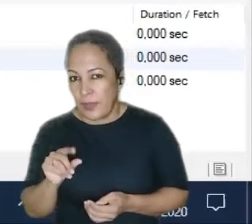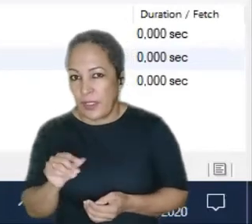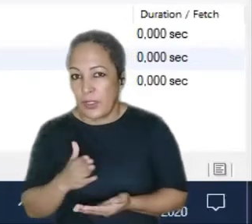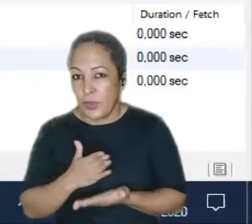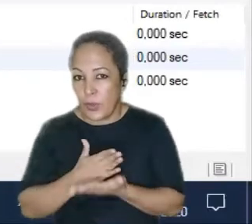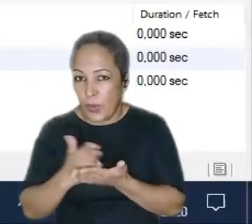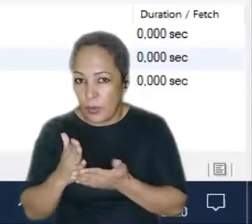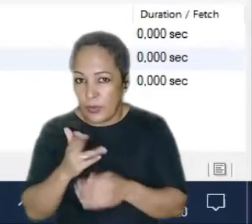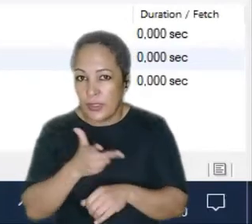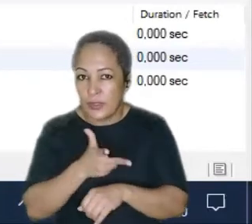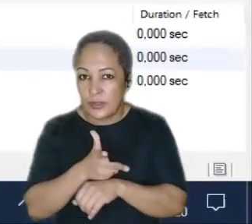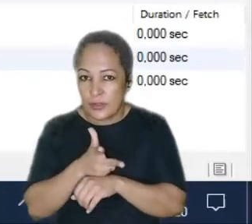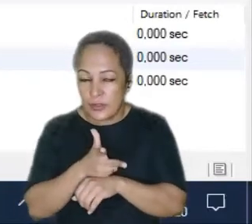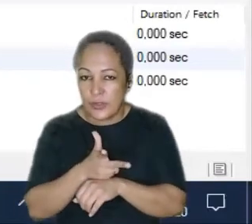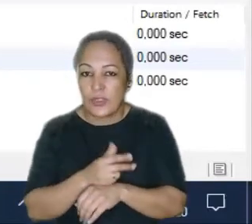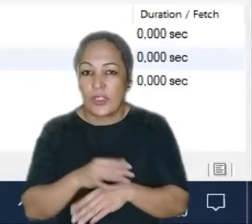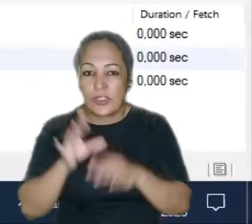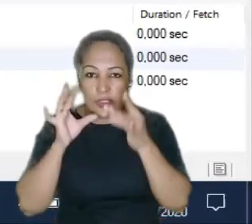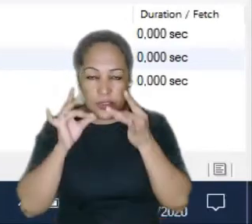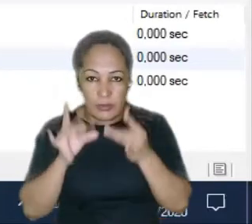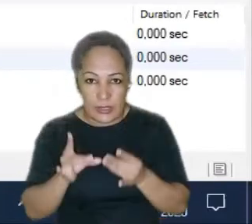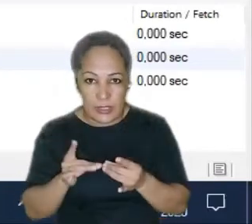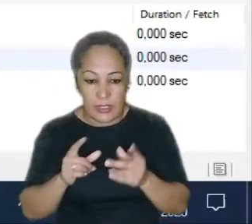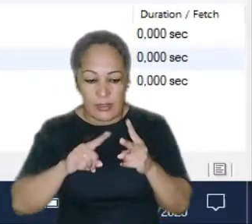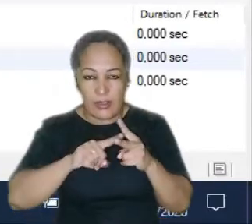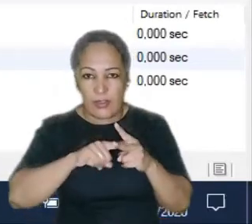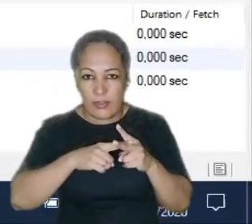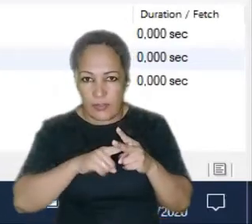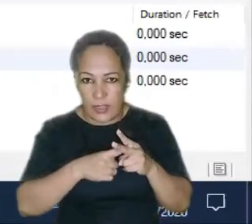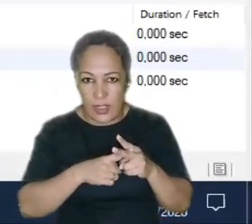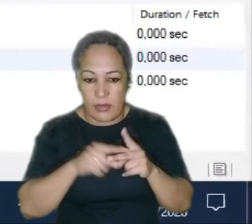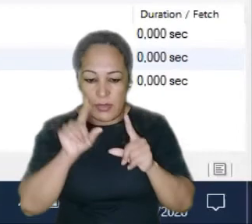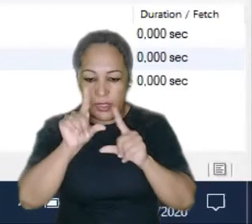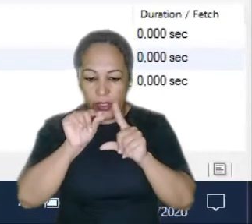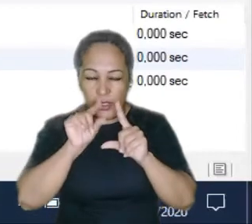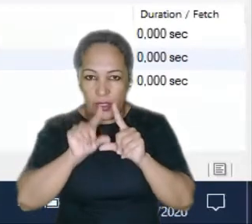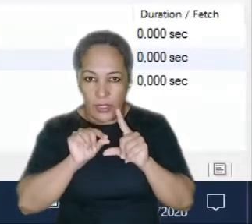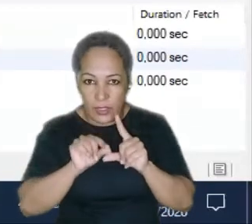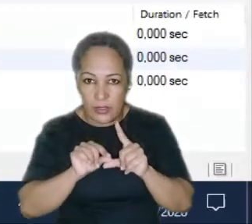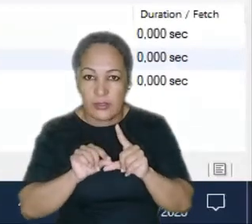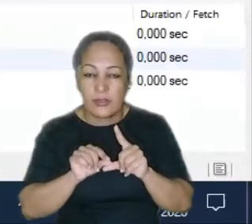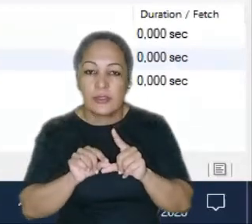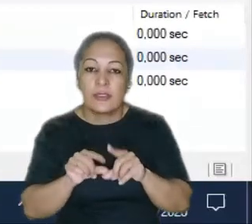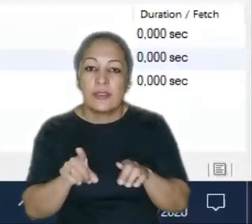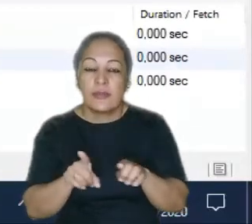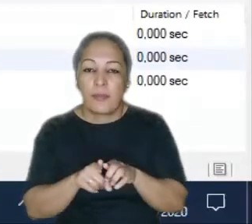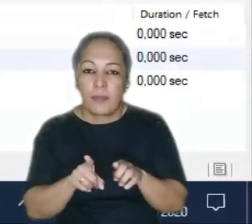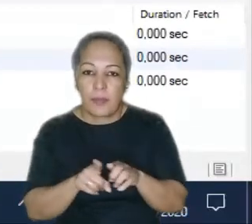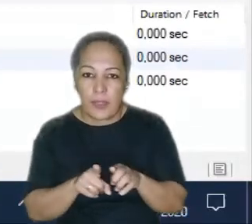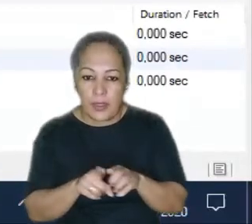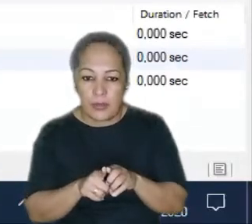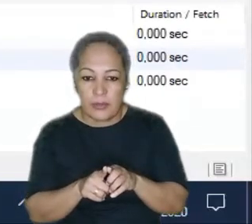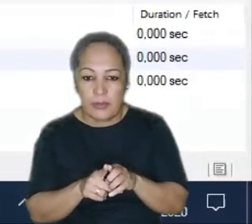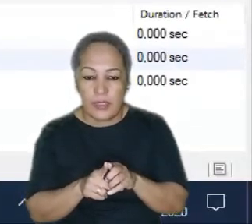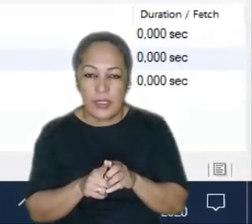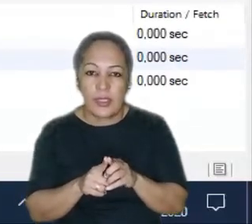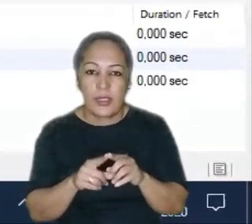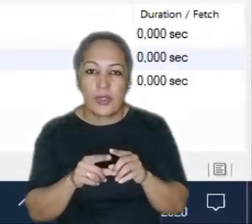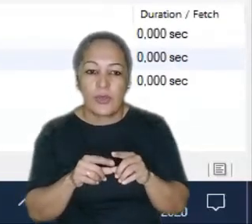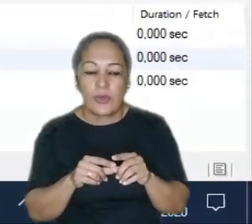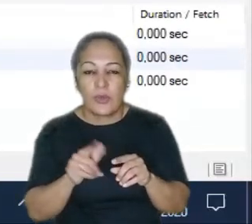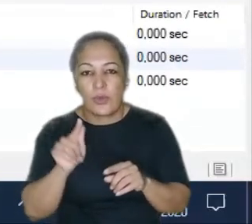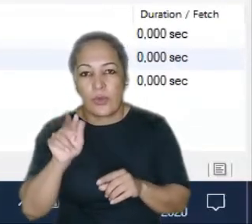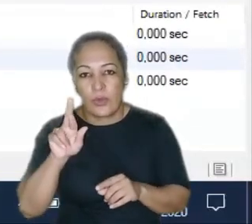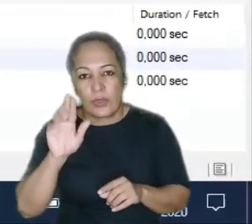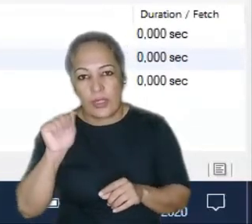têm a versão Shell, que é a versão interface linha de comando, e a parte gráfica. Do MySQL também tem, ó. Vamos